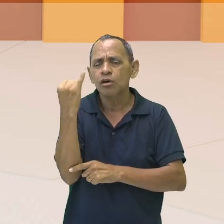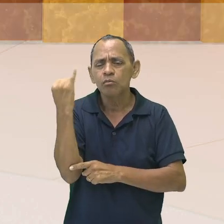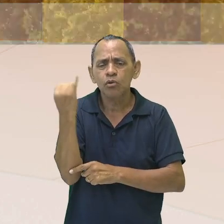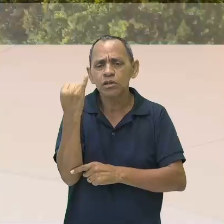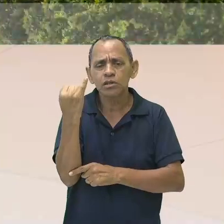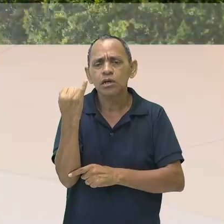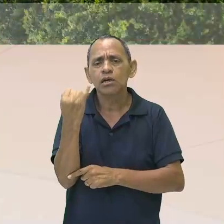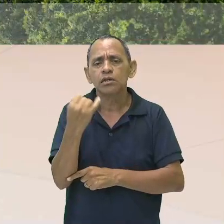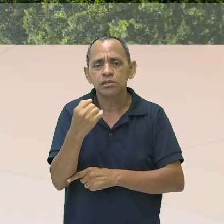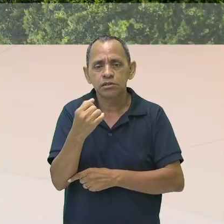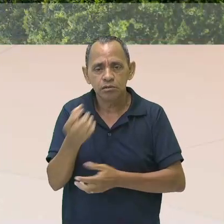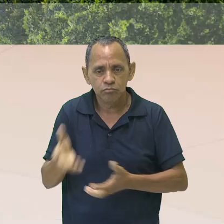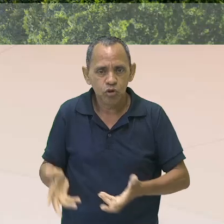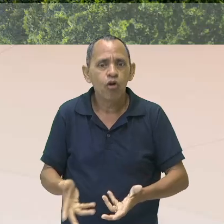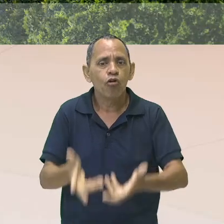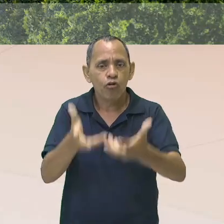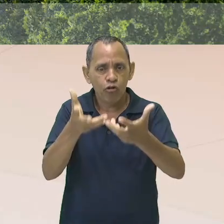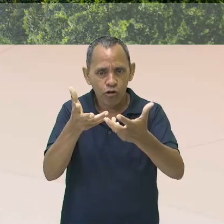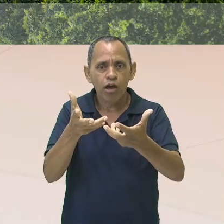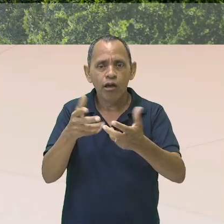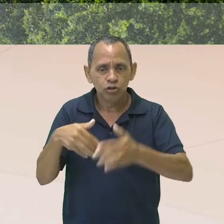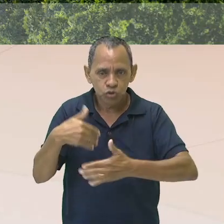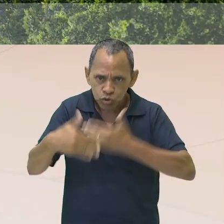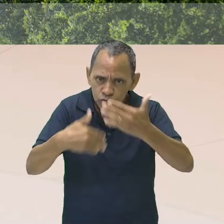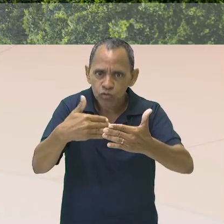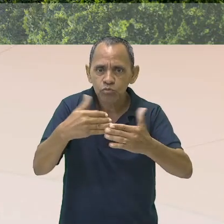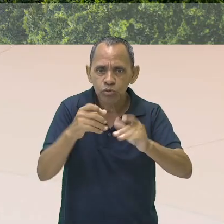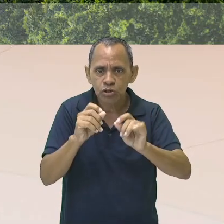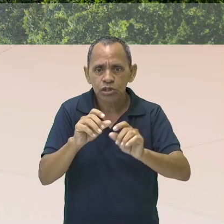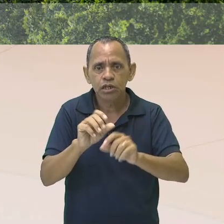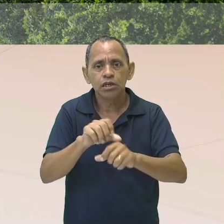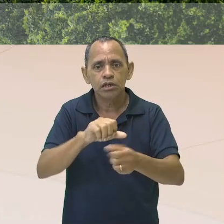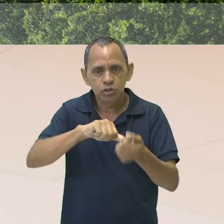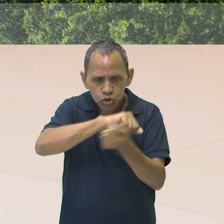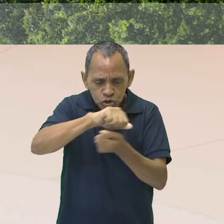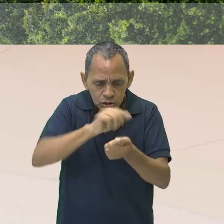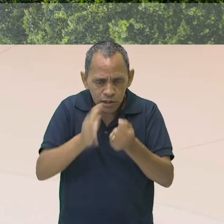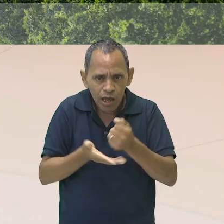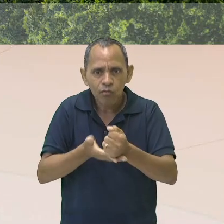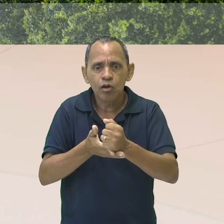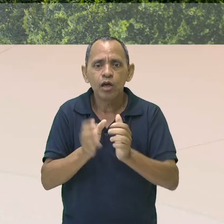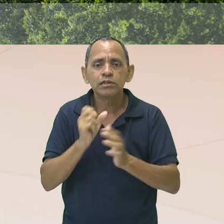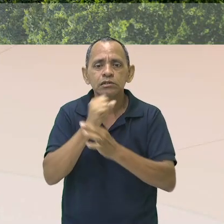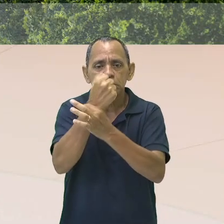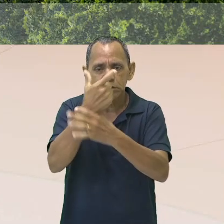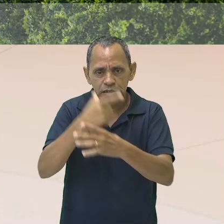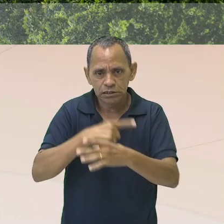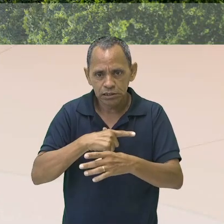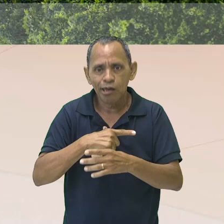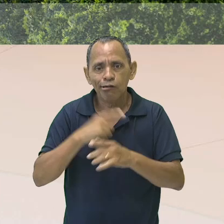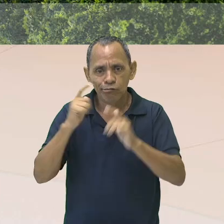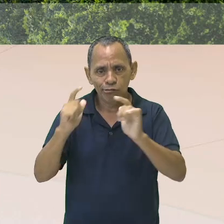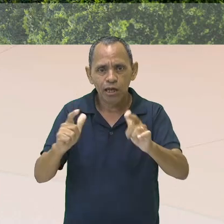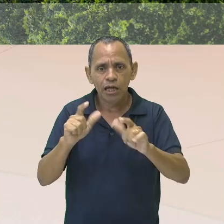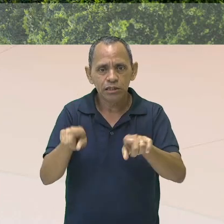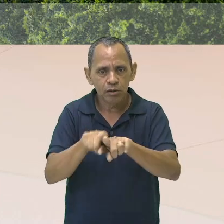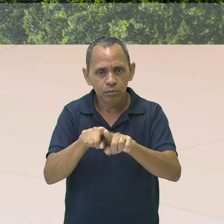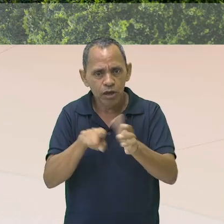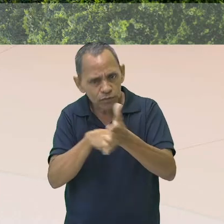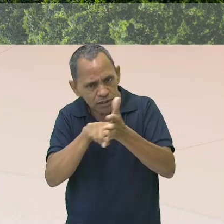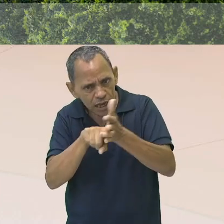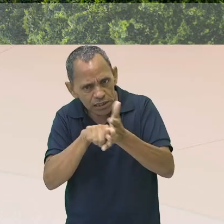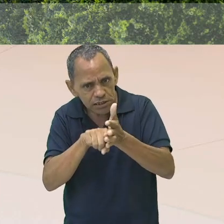para a promoção do desenvolvimento sustentável, para a garantia ali do meio ambiente sem tantos impactos ambientais.